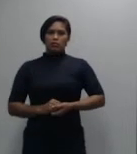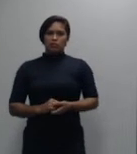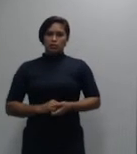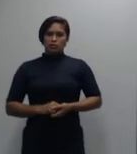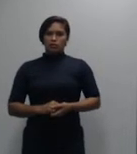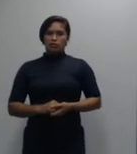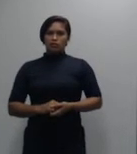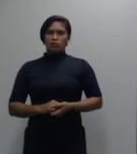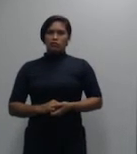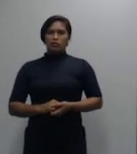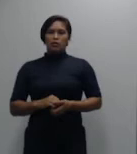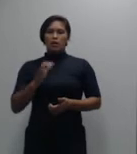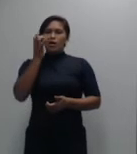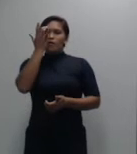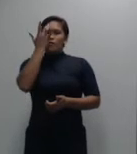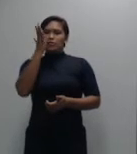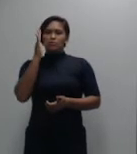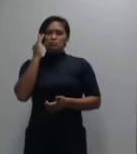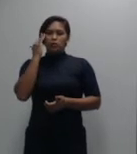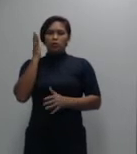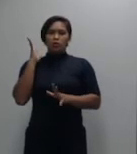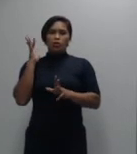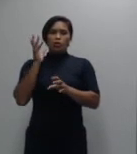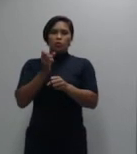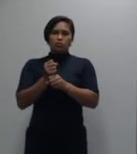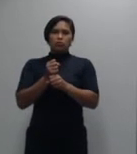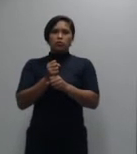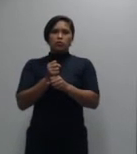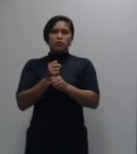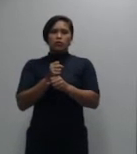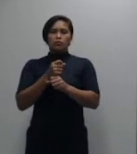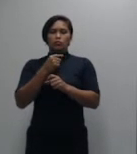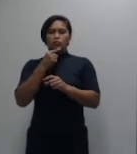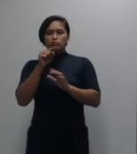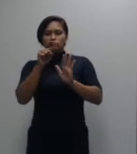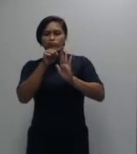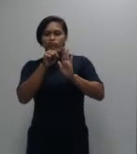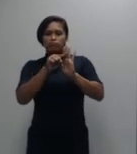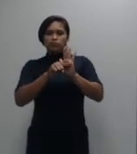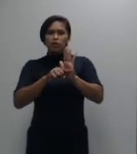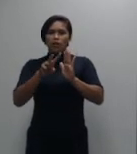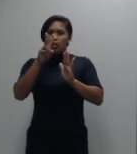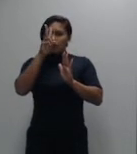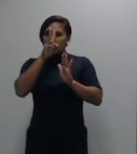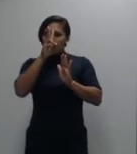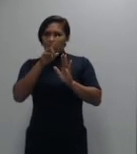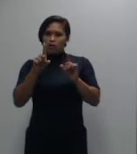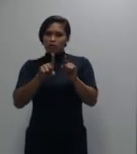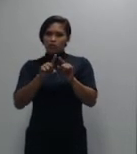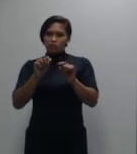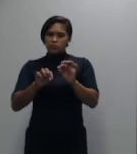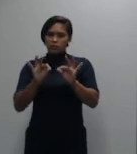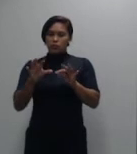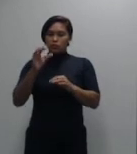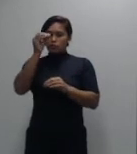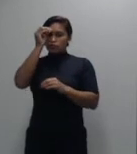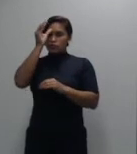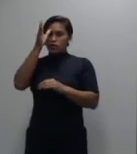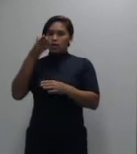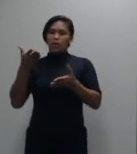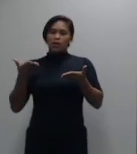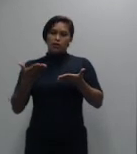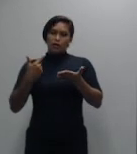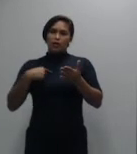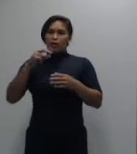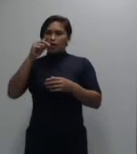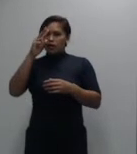Ah pois facilitará o resumo da questão ao lembrança já é do conhecimento na